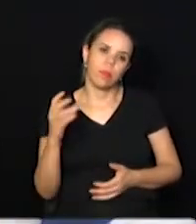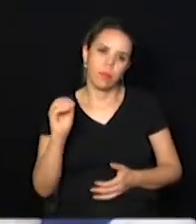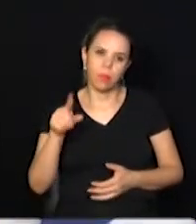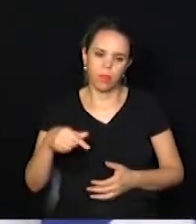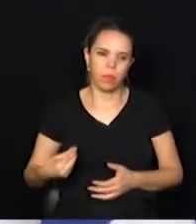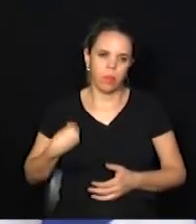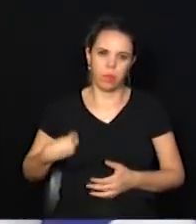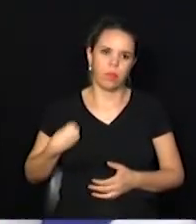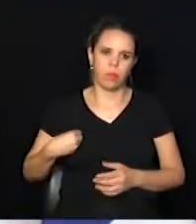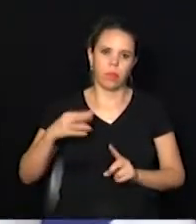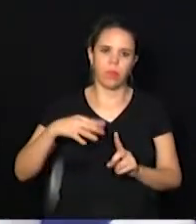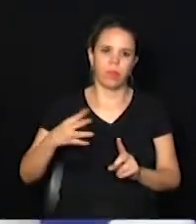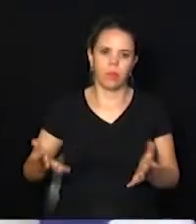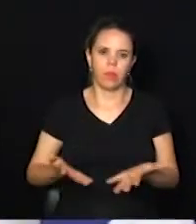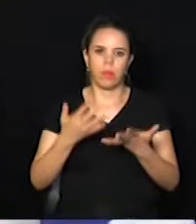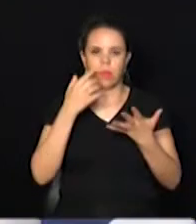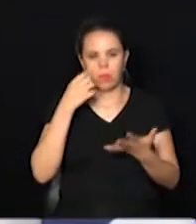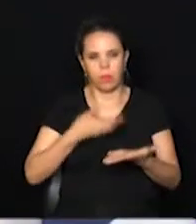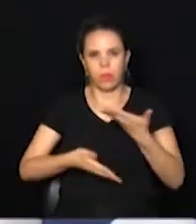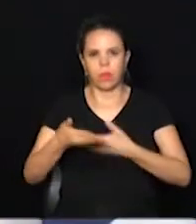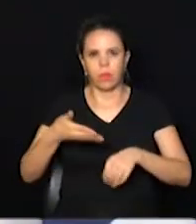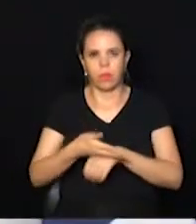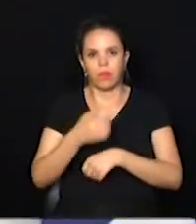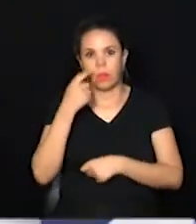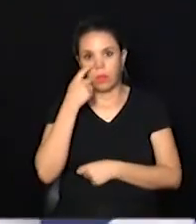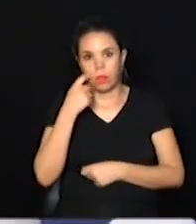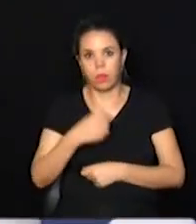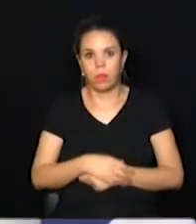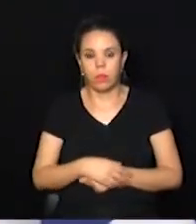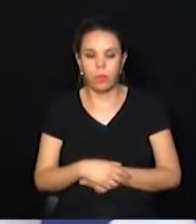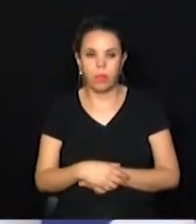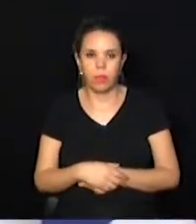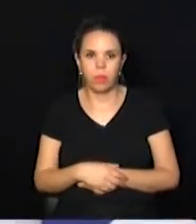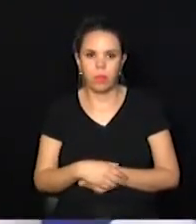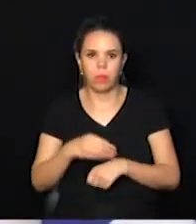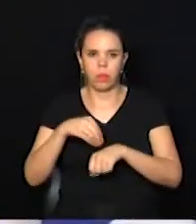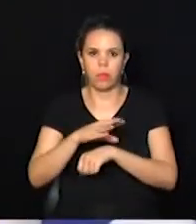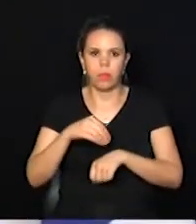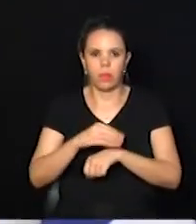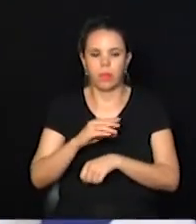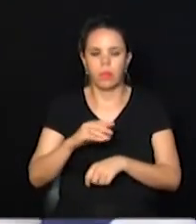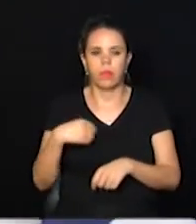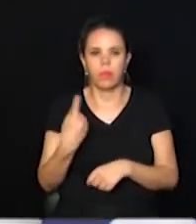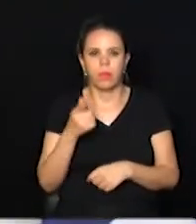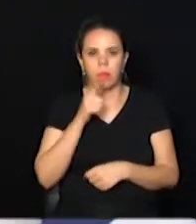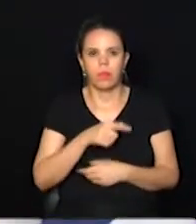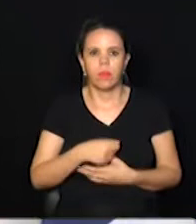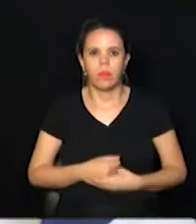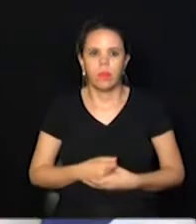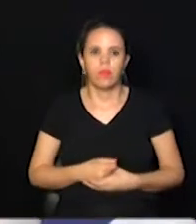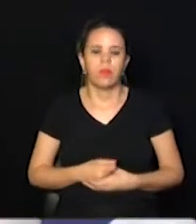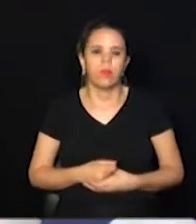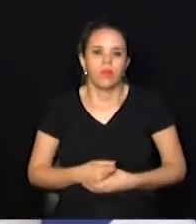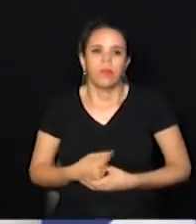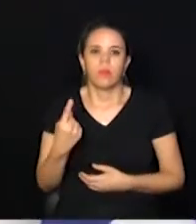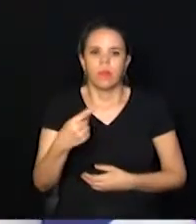vivo, está vivo no meio de nós. Essa traz uma consequência para nós, porque